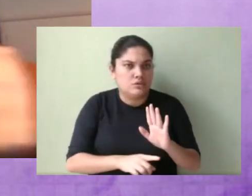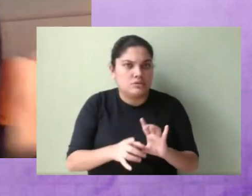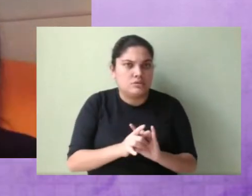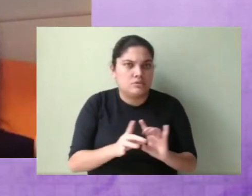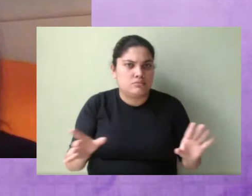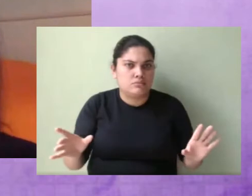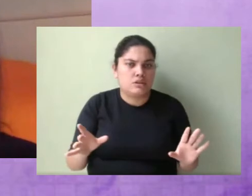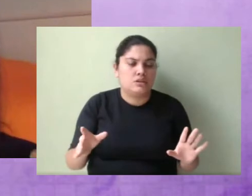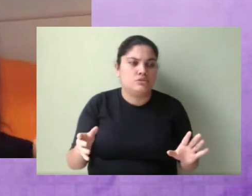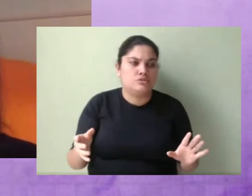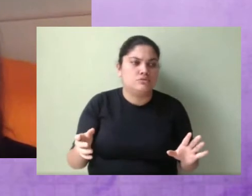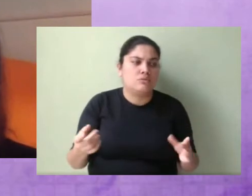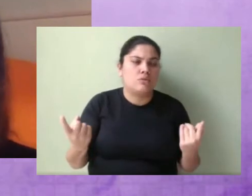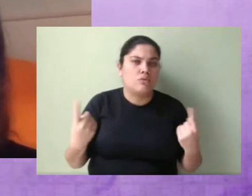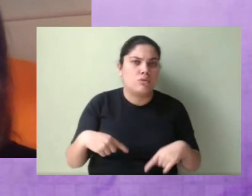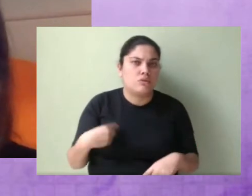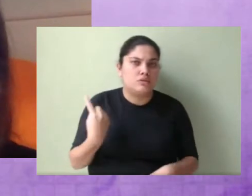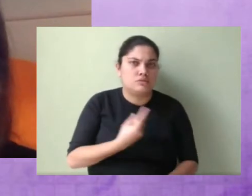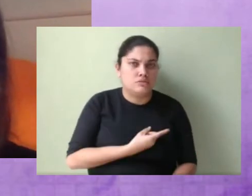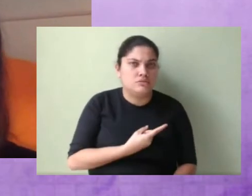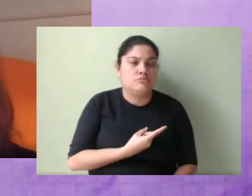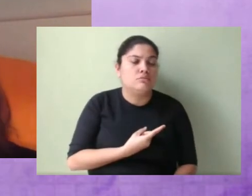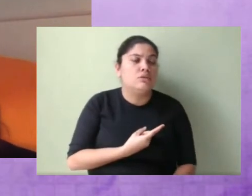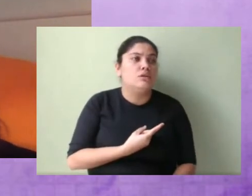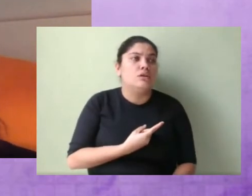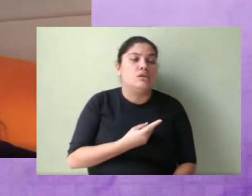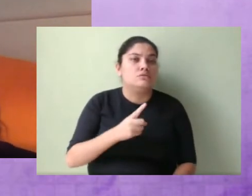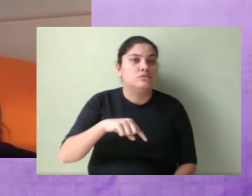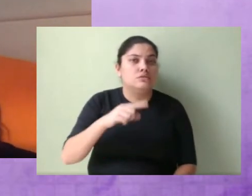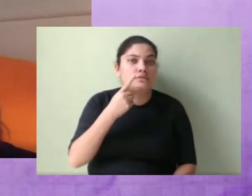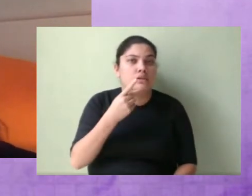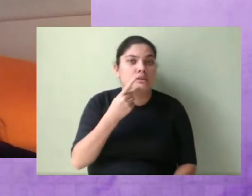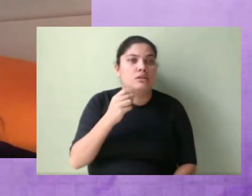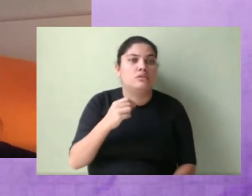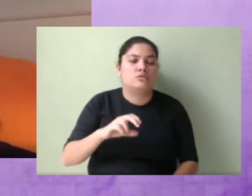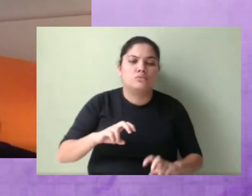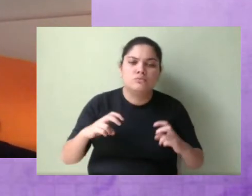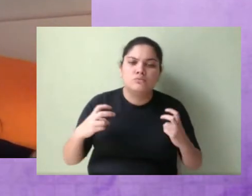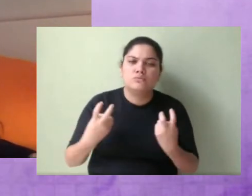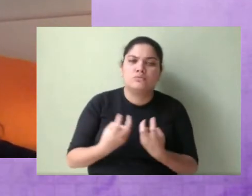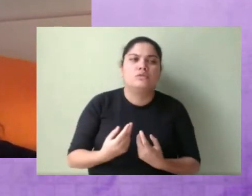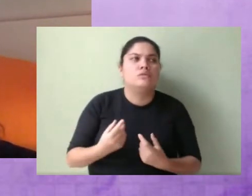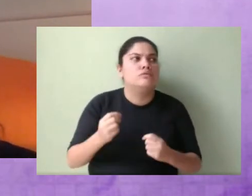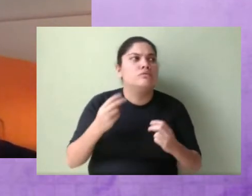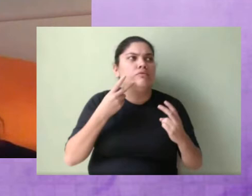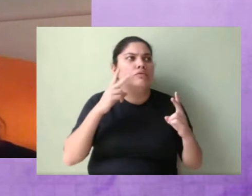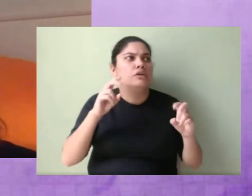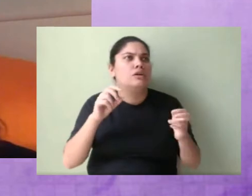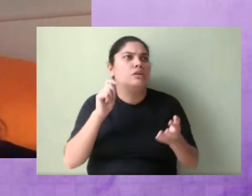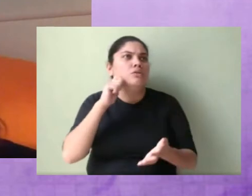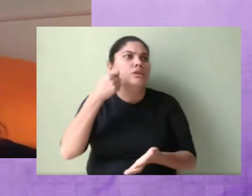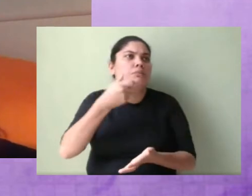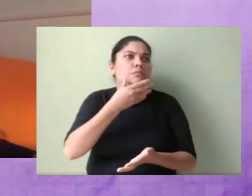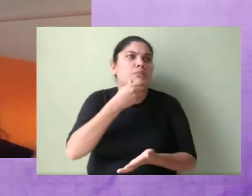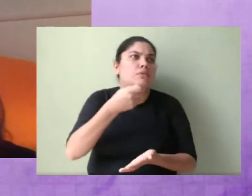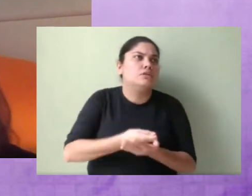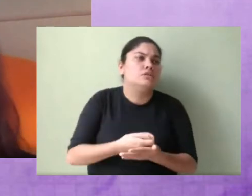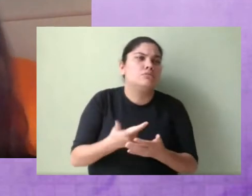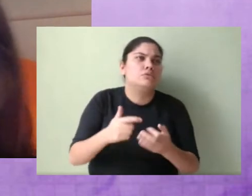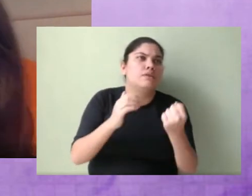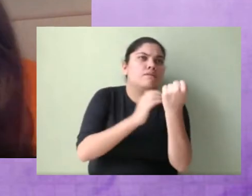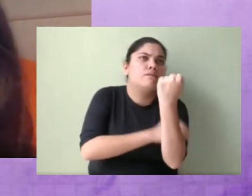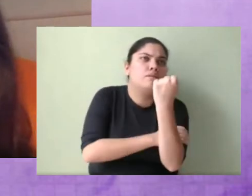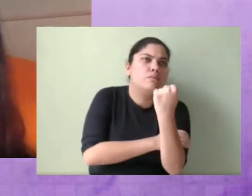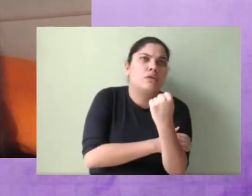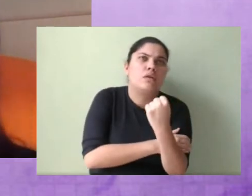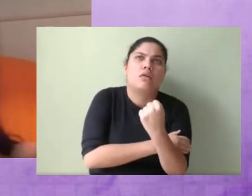são dois polos diferentes e daí vira uma queda de braço. A gente não entendeu que a gente tem que andar junto, a gente, de alguma forma, está vivendo como alguém tem que